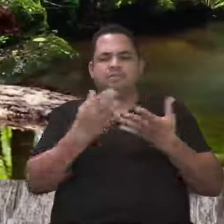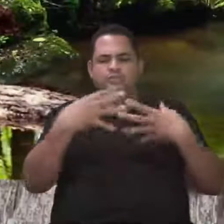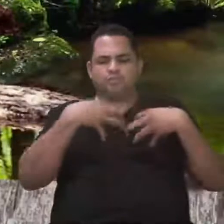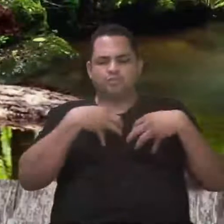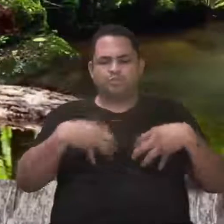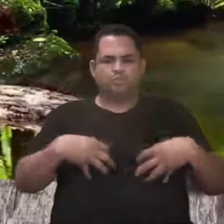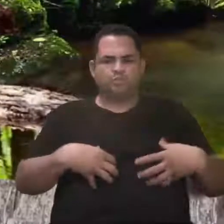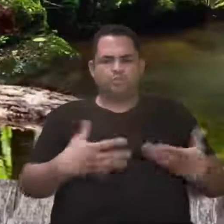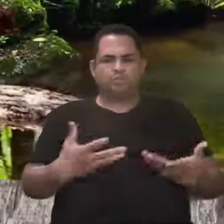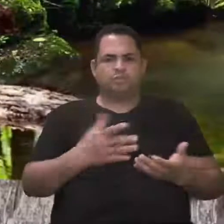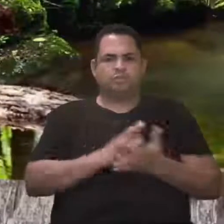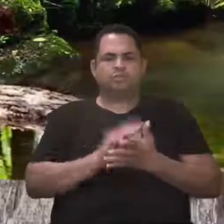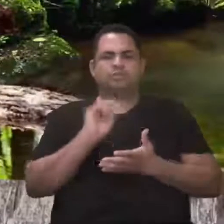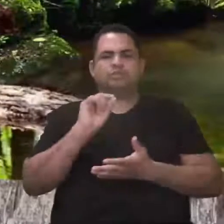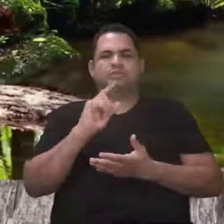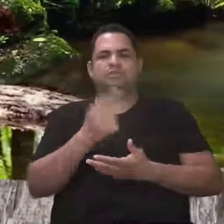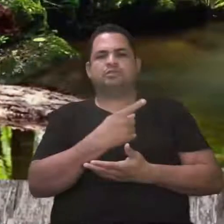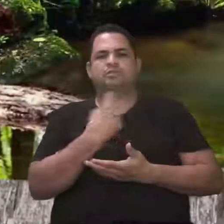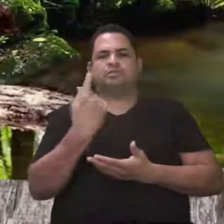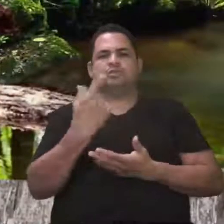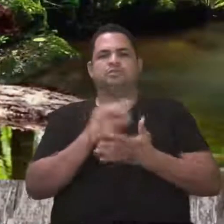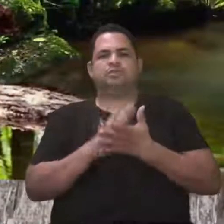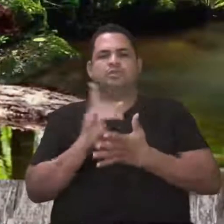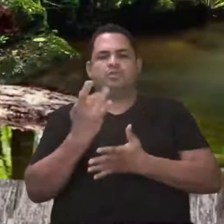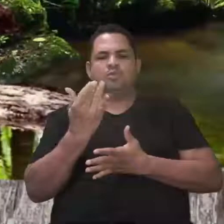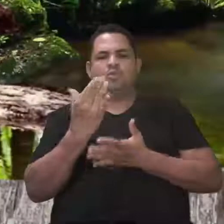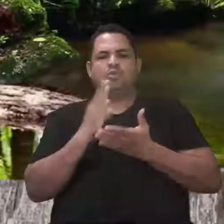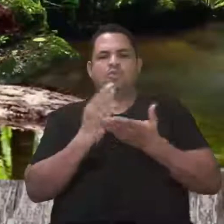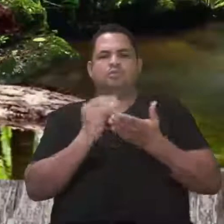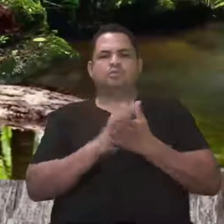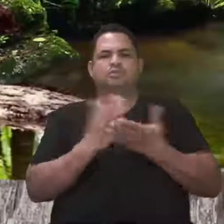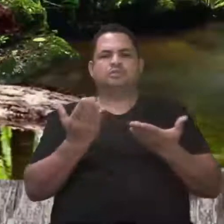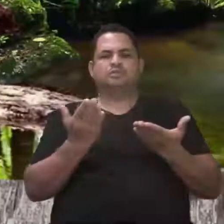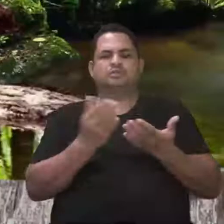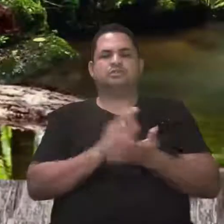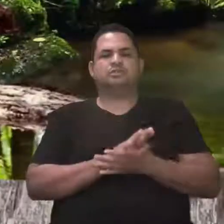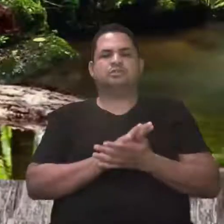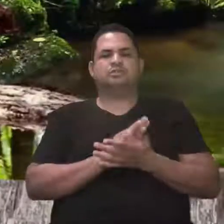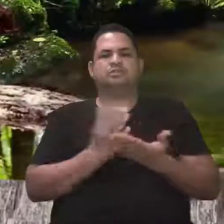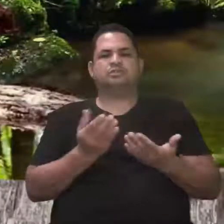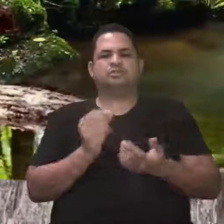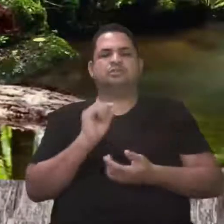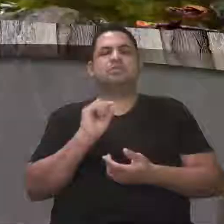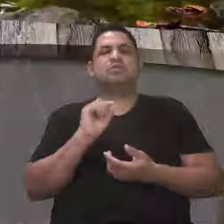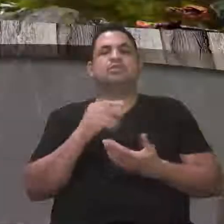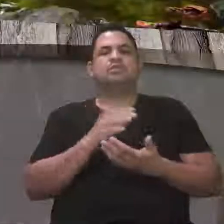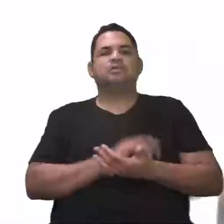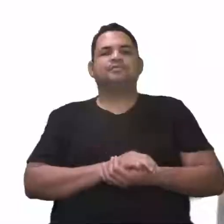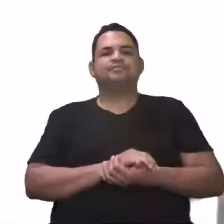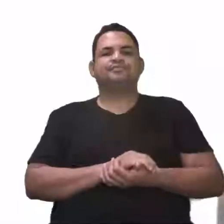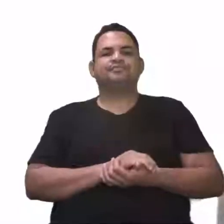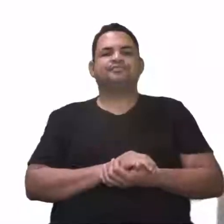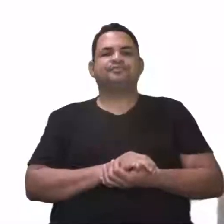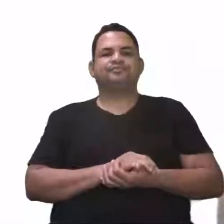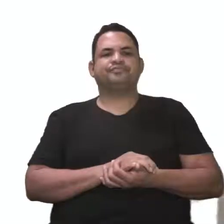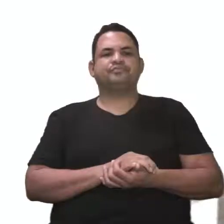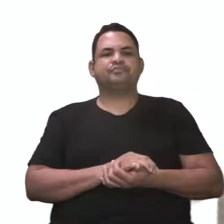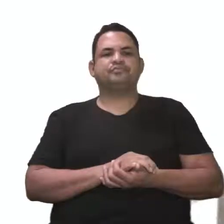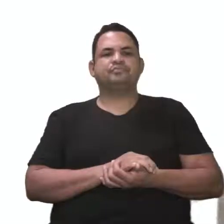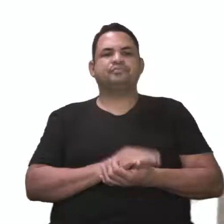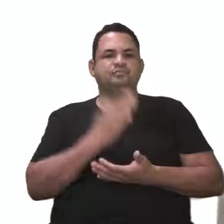esse? É justamente o que a gente vai tratar da homologia. Joga lá no quadro conceito, vamos lá? Olha